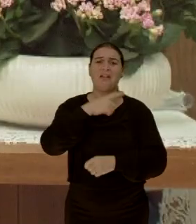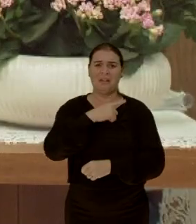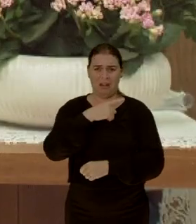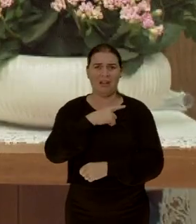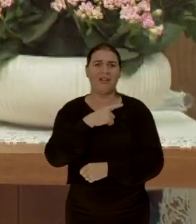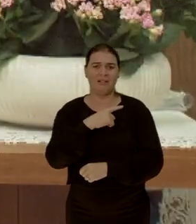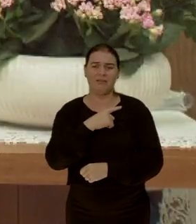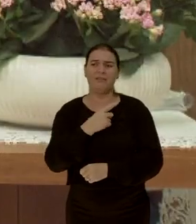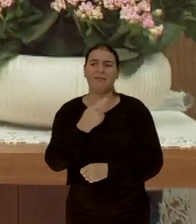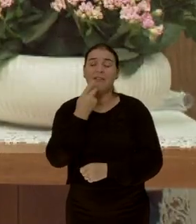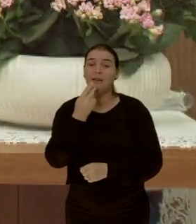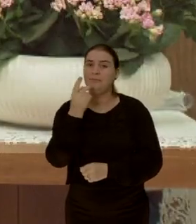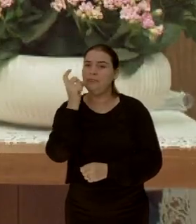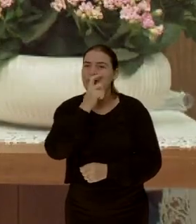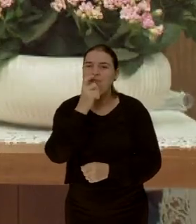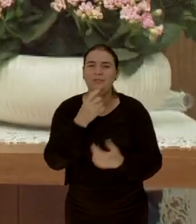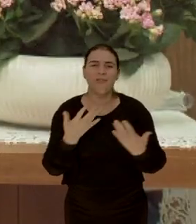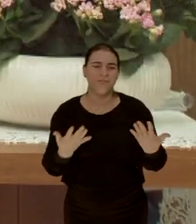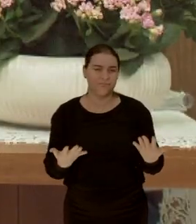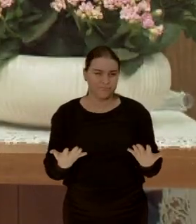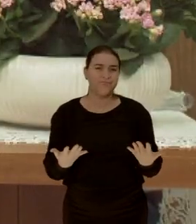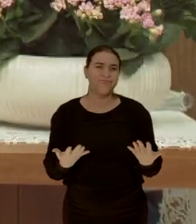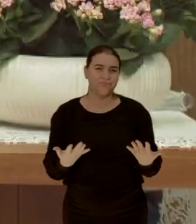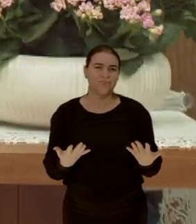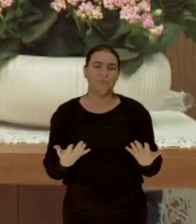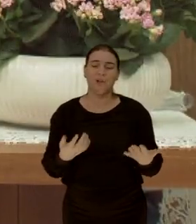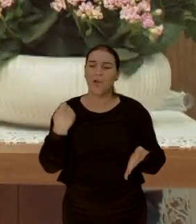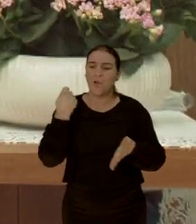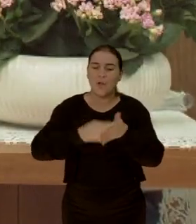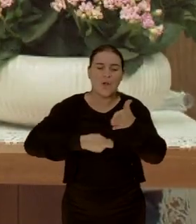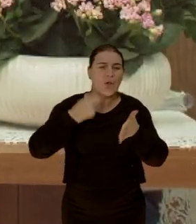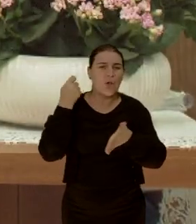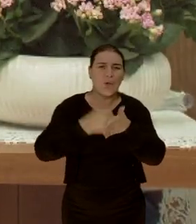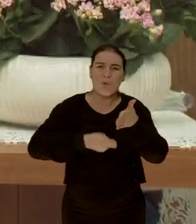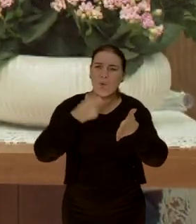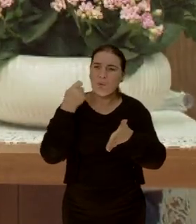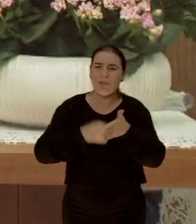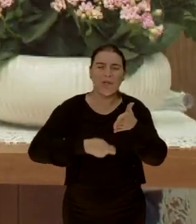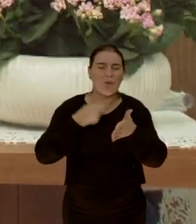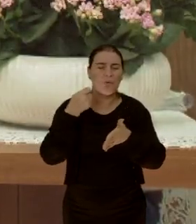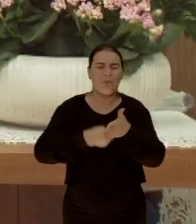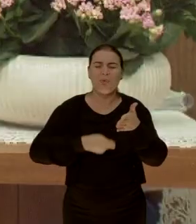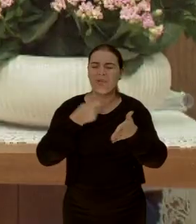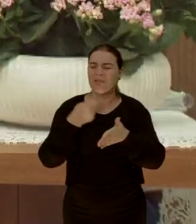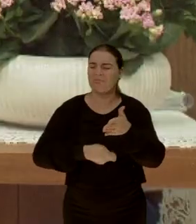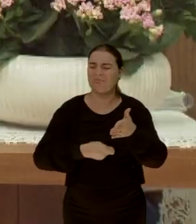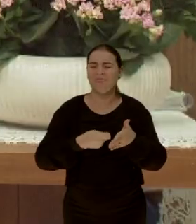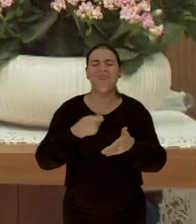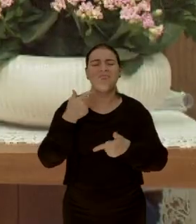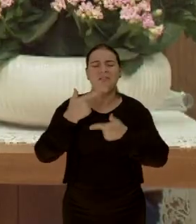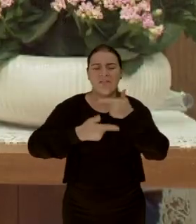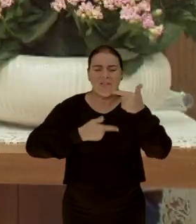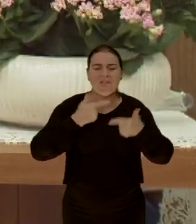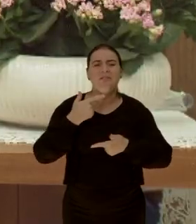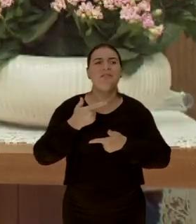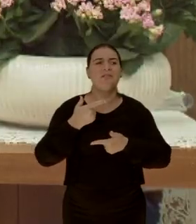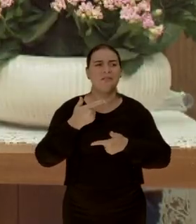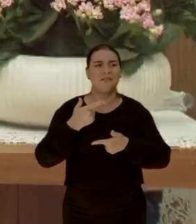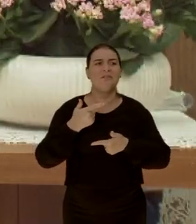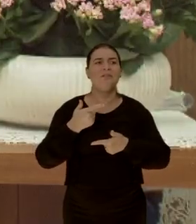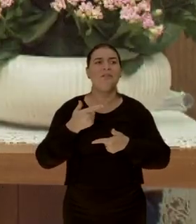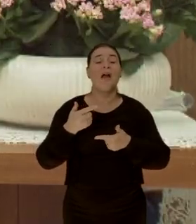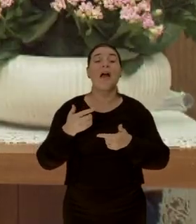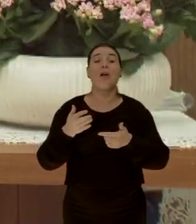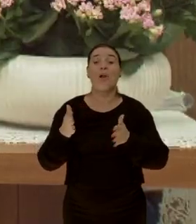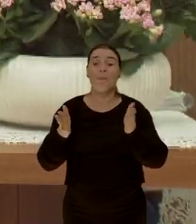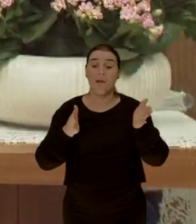continuar. Meus irmãos, as lutas nós tivemos. Quando veio o satélite, agora chegando aqui, na época de